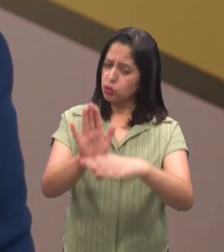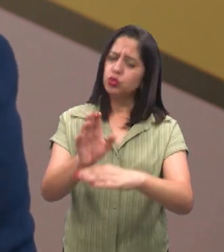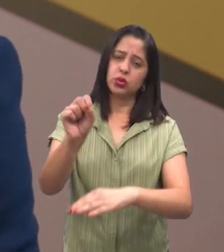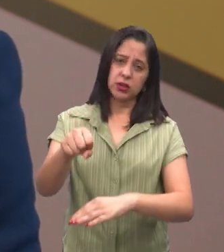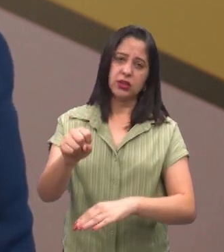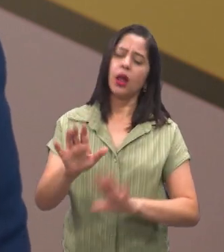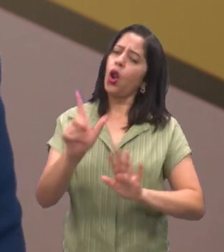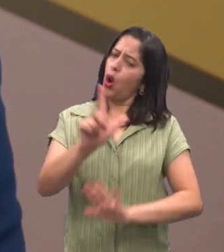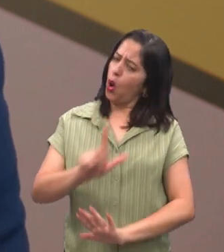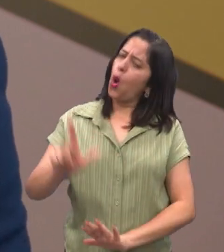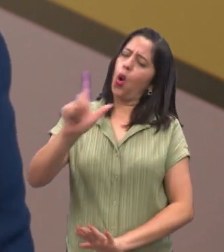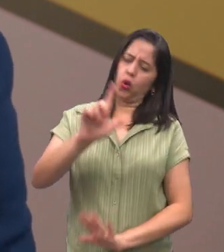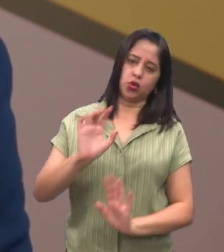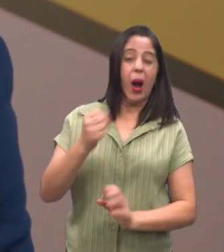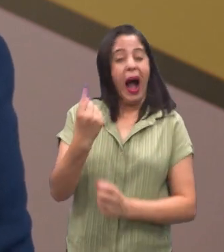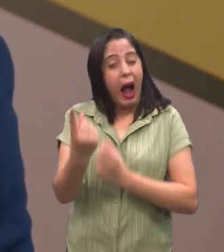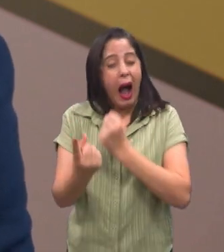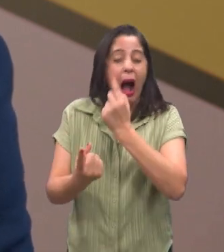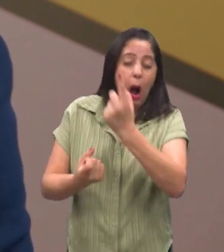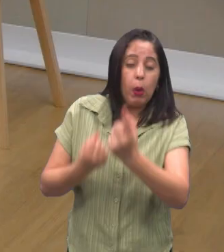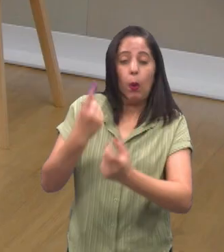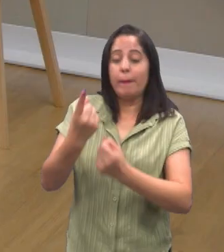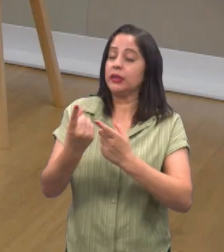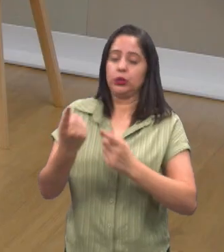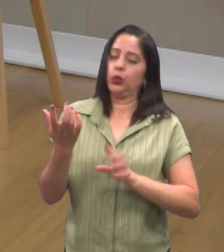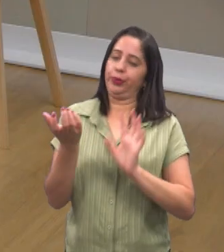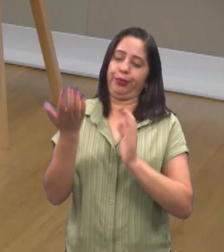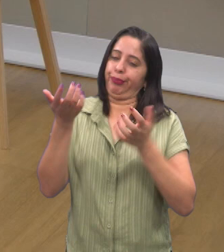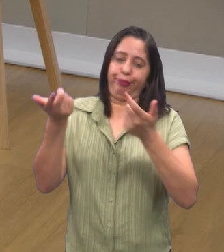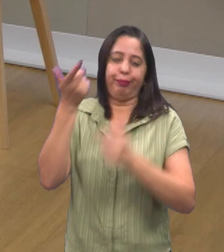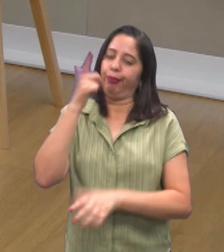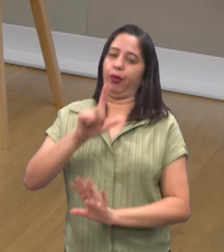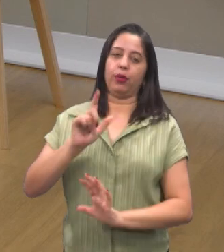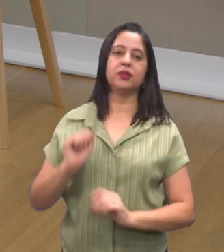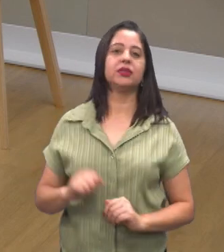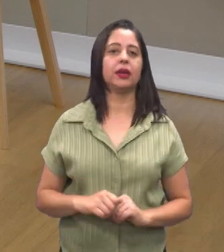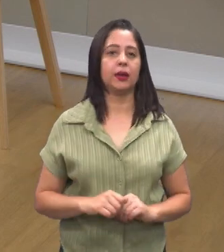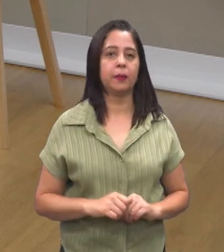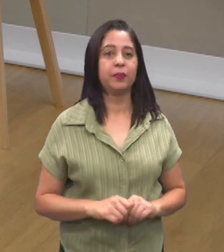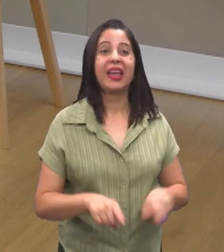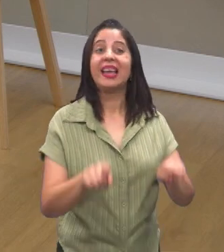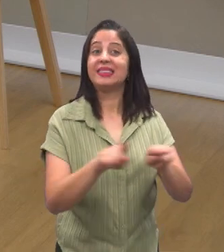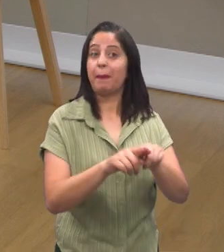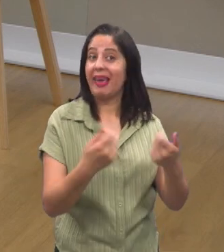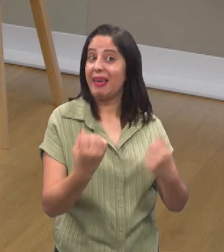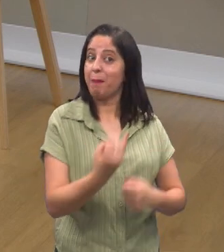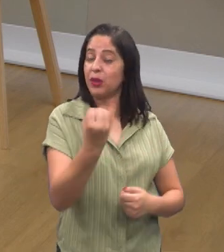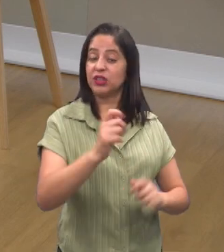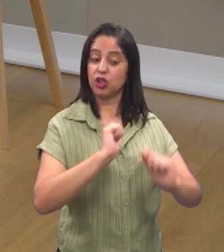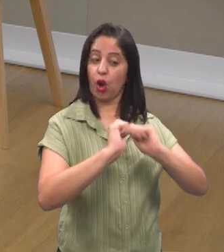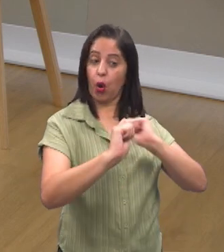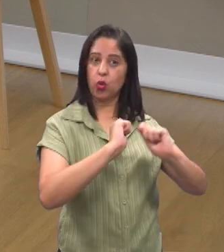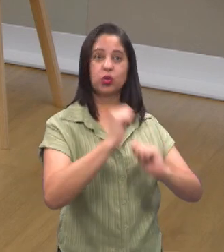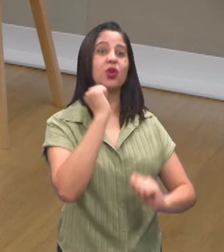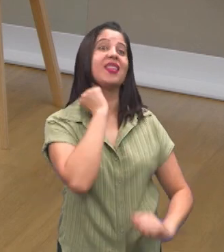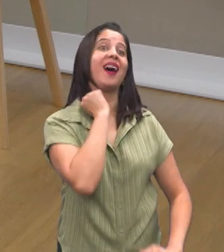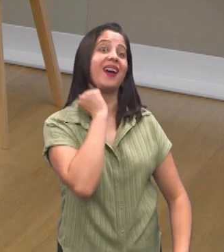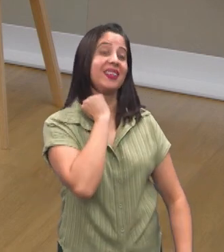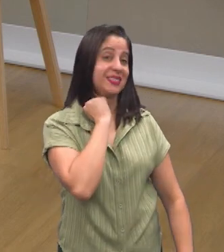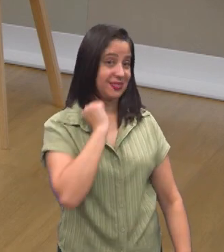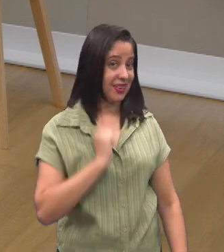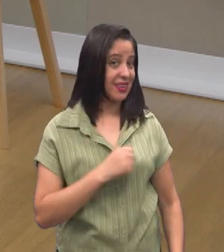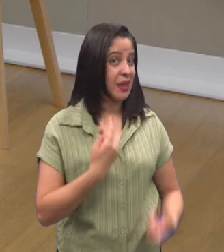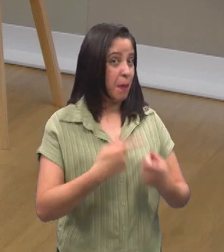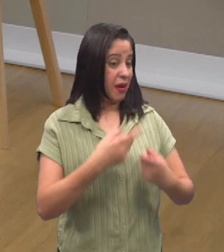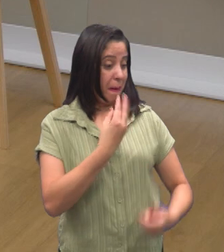ele. É óbvio que tem casos que você não consegue. E além da atividade física, é importante também controlar o estresse, né? O estresse afeta muito a saúde